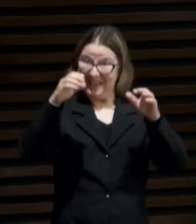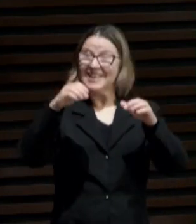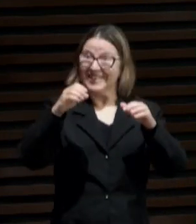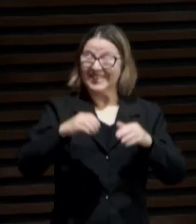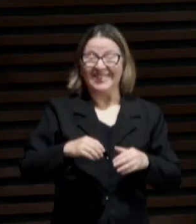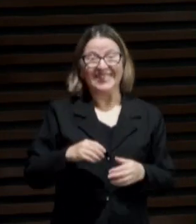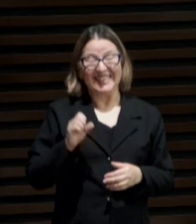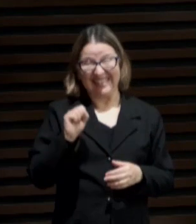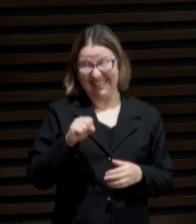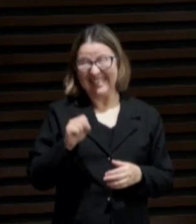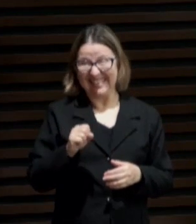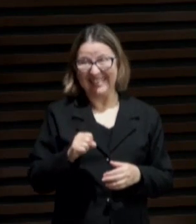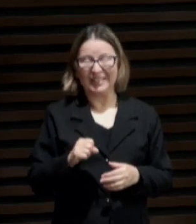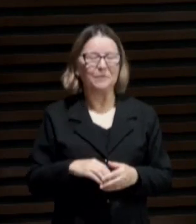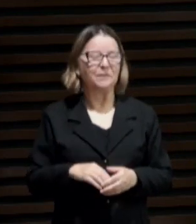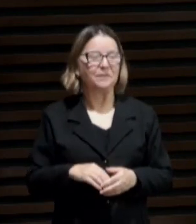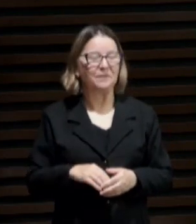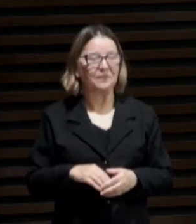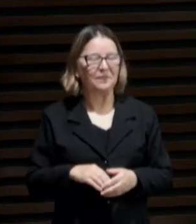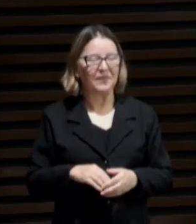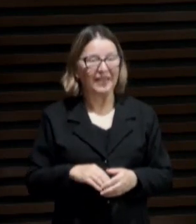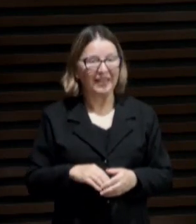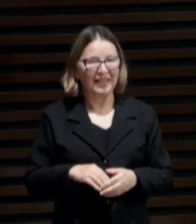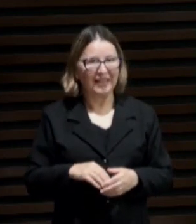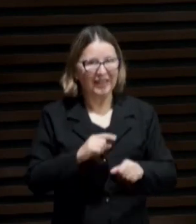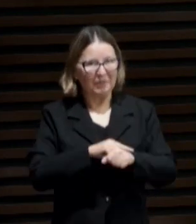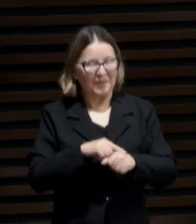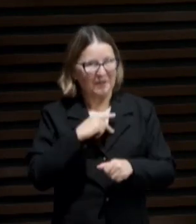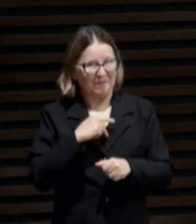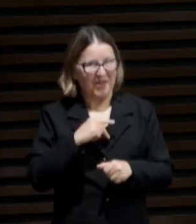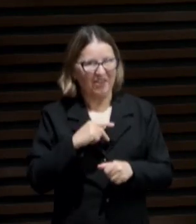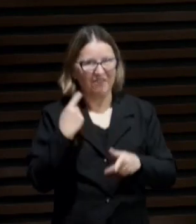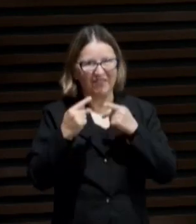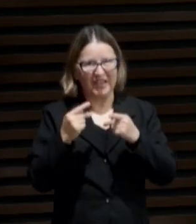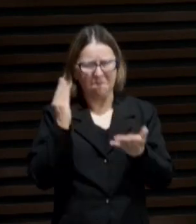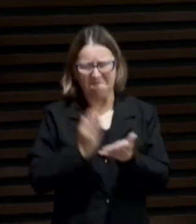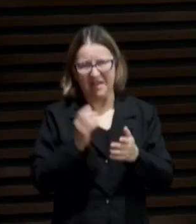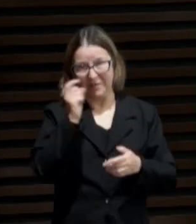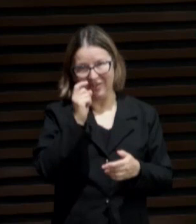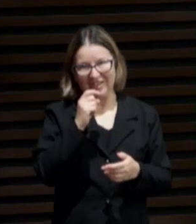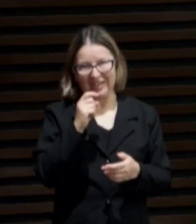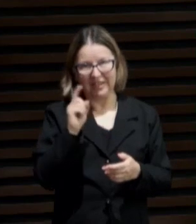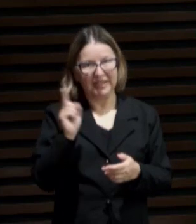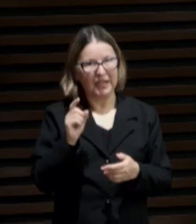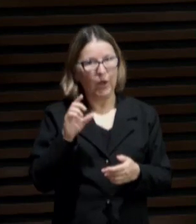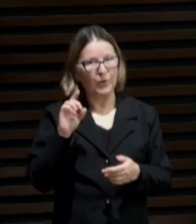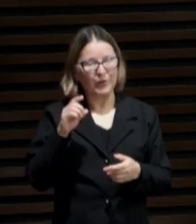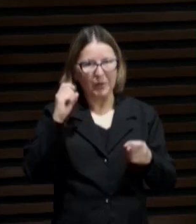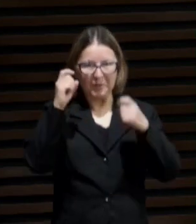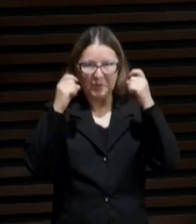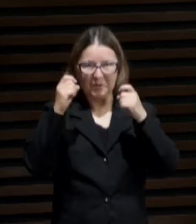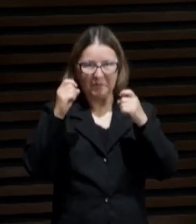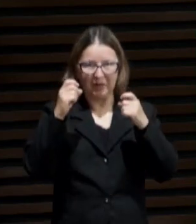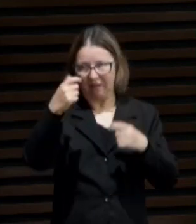novamente, quando Paulo nos orienta a deixarmos a mentira, ele não está preocupado simplesmente com a moralidade humana. Mas